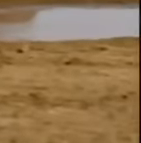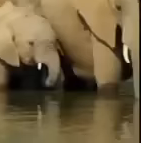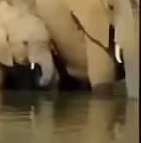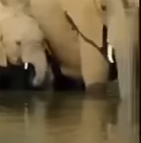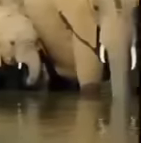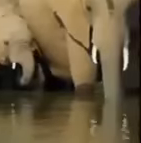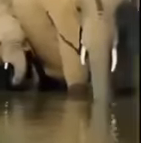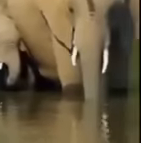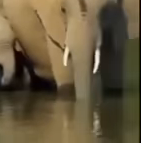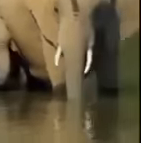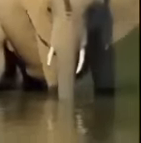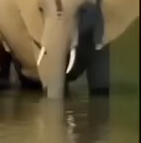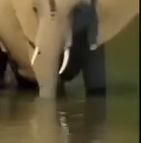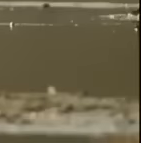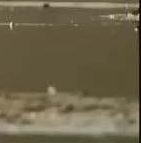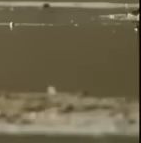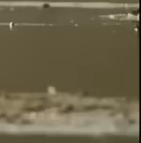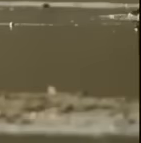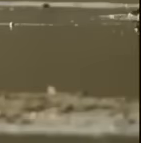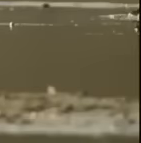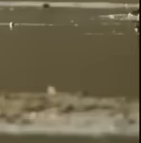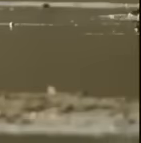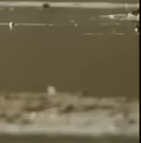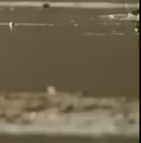a cada lição de vida.